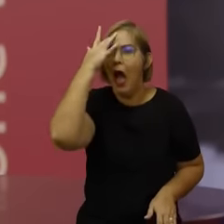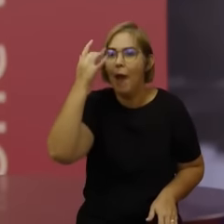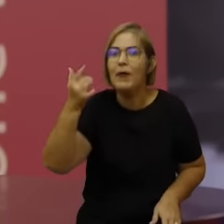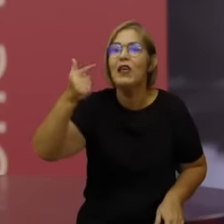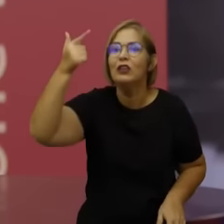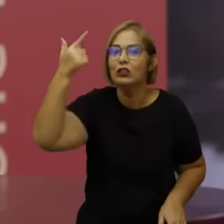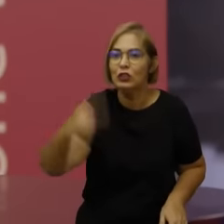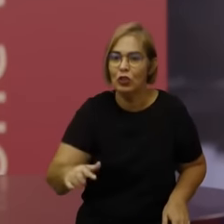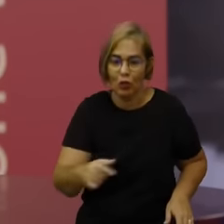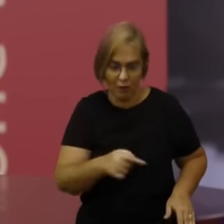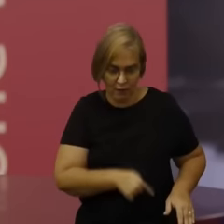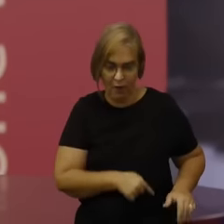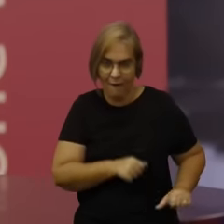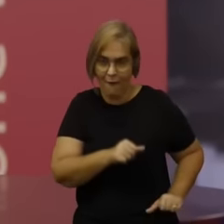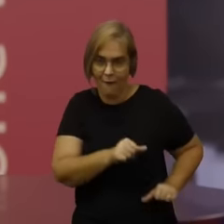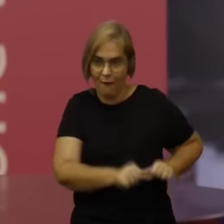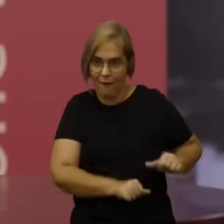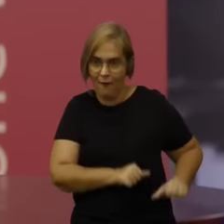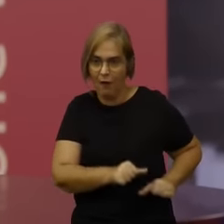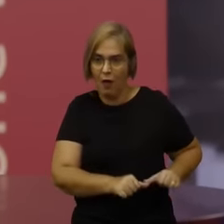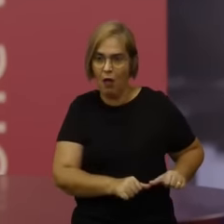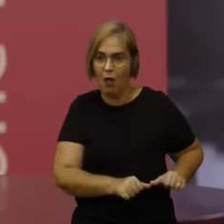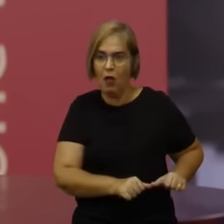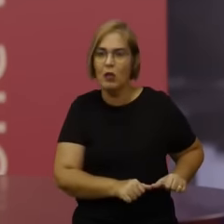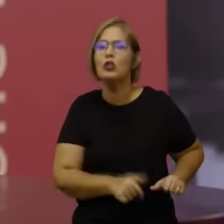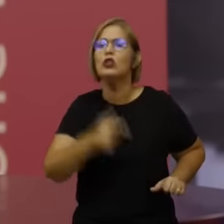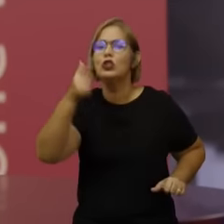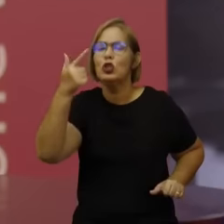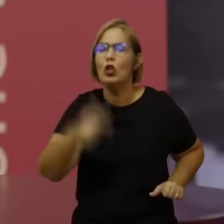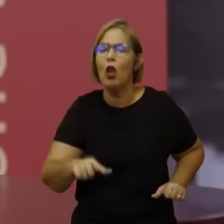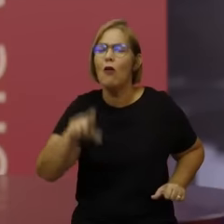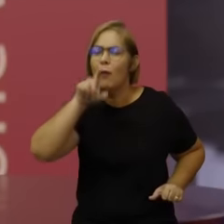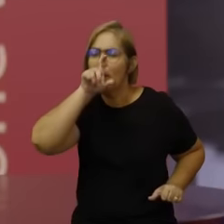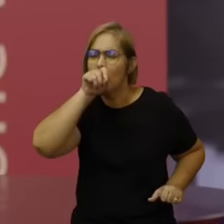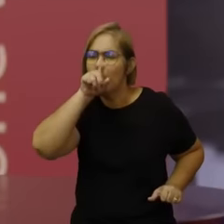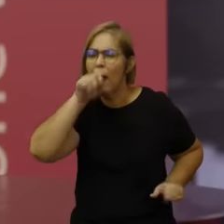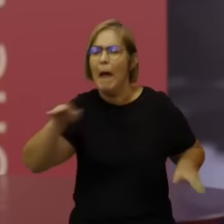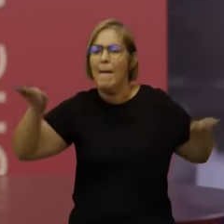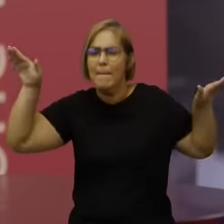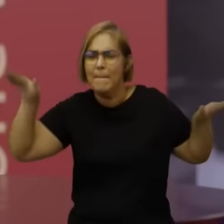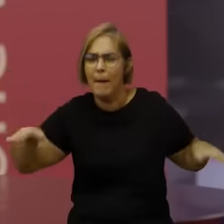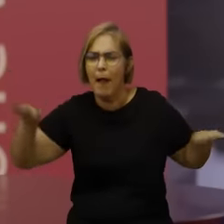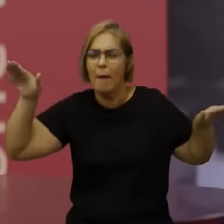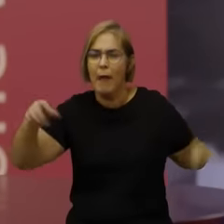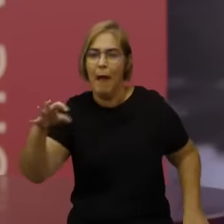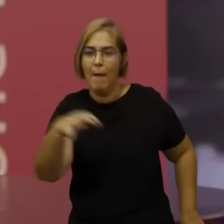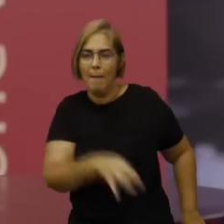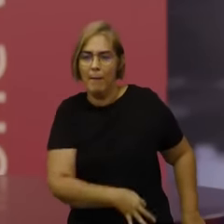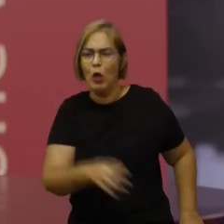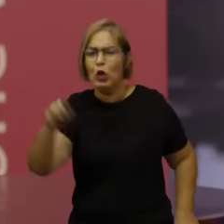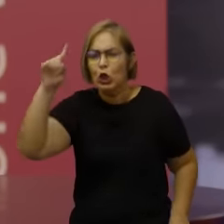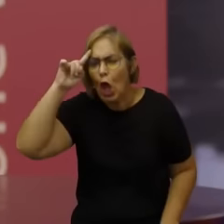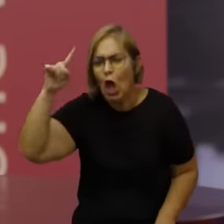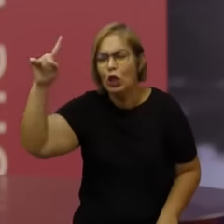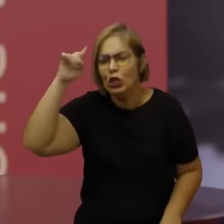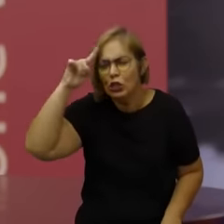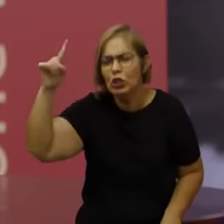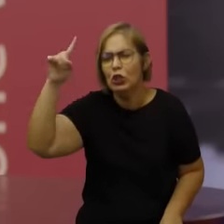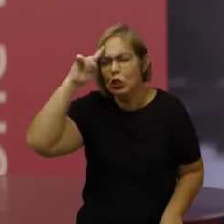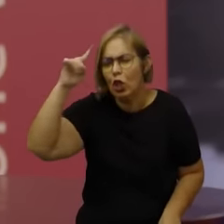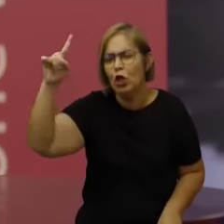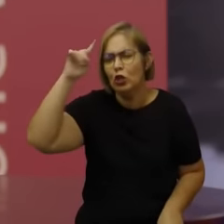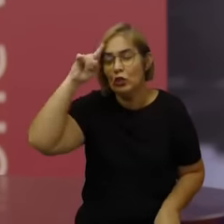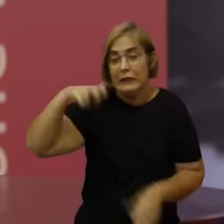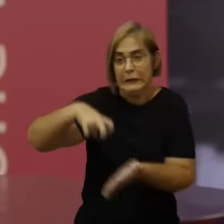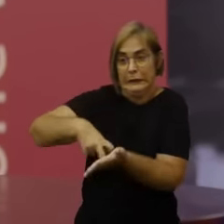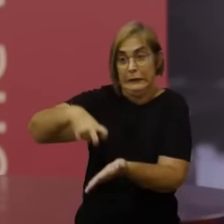o seu fígado assim incessantemente. Incessantemente, não é? Pois bem, outra